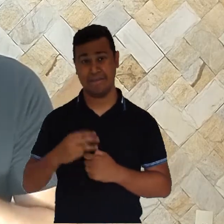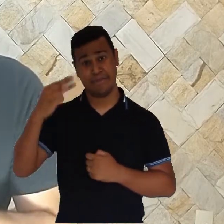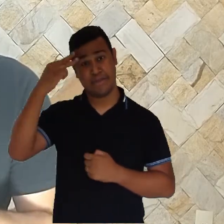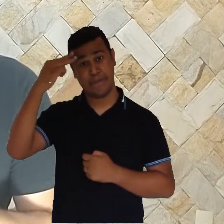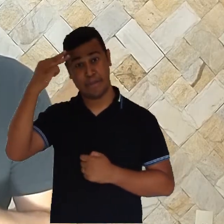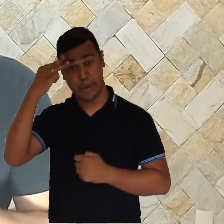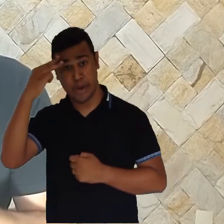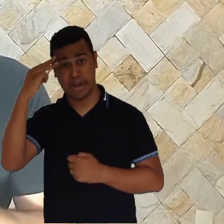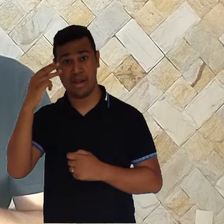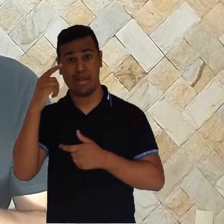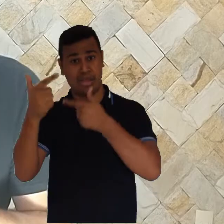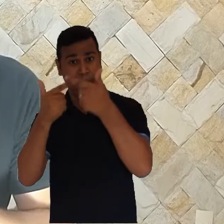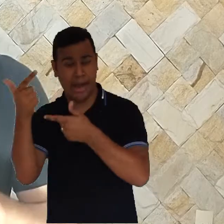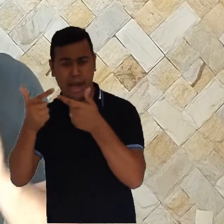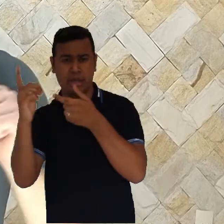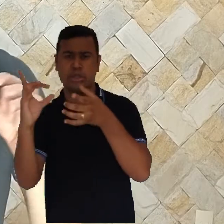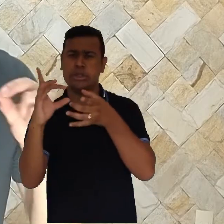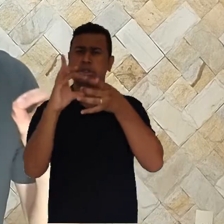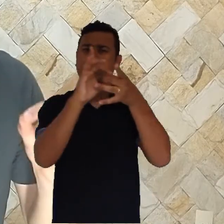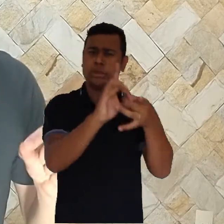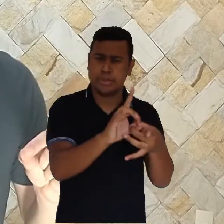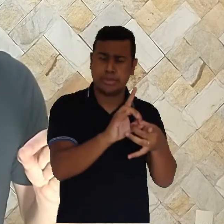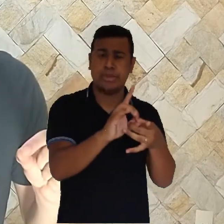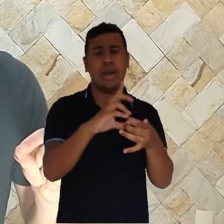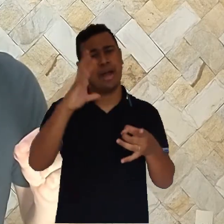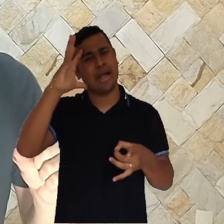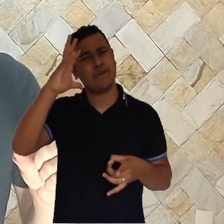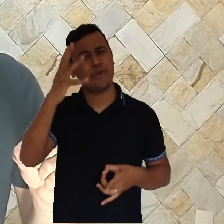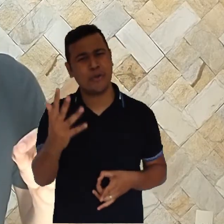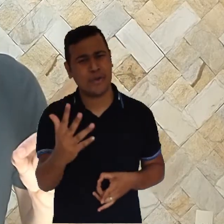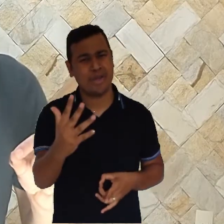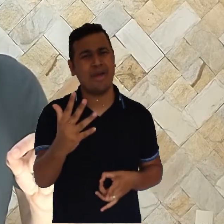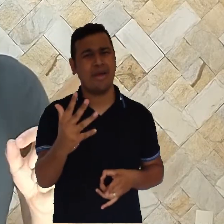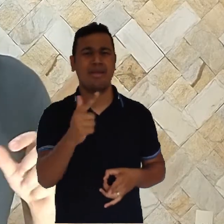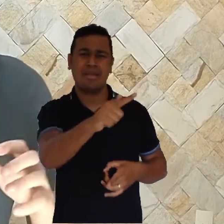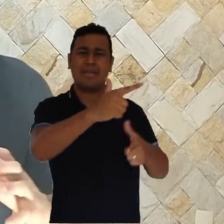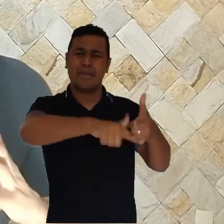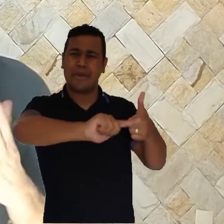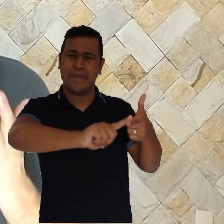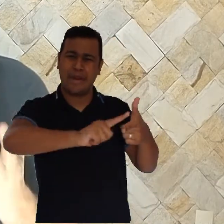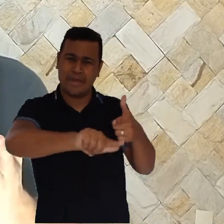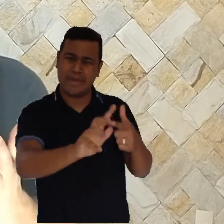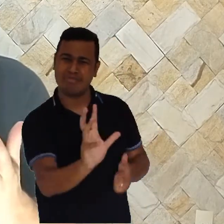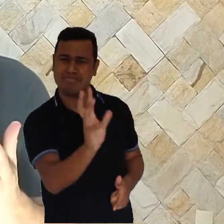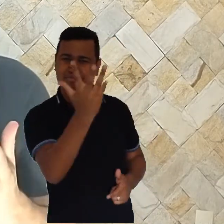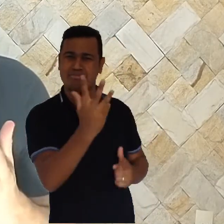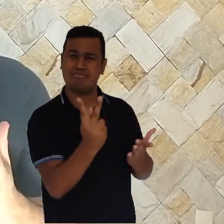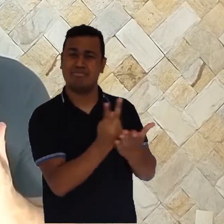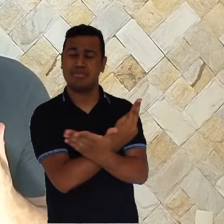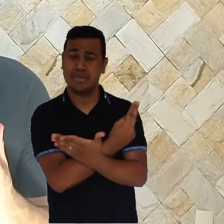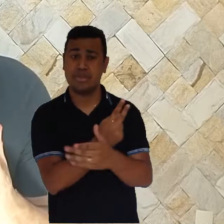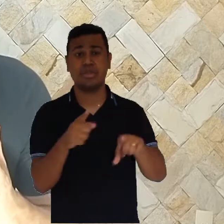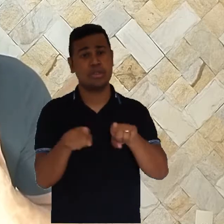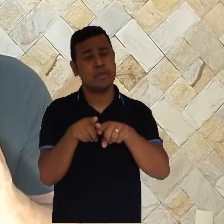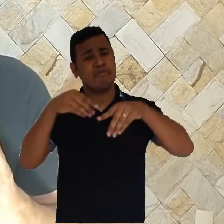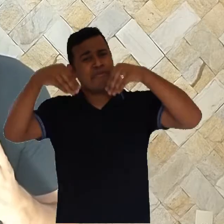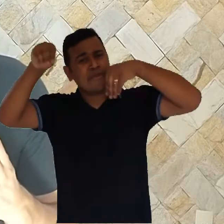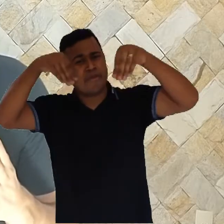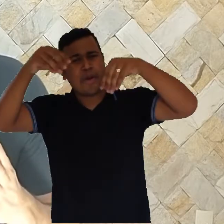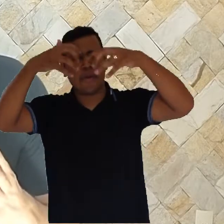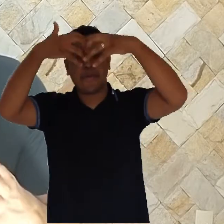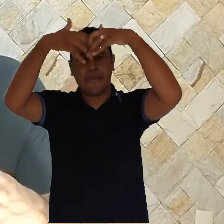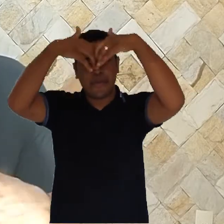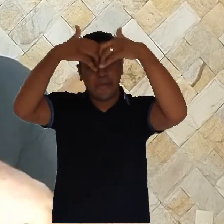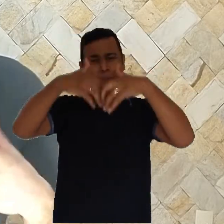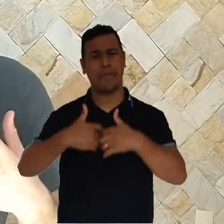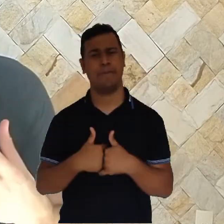para associar o modelo anterior à resolução daquela situação presente e da flexibilidade cognitiva para agir